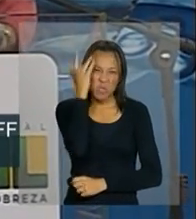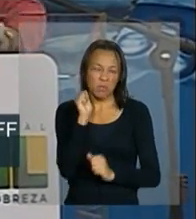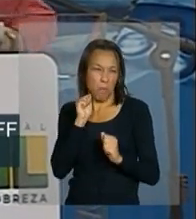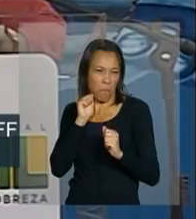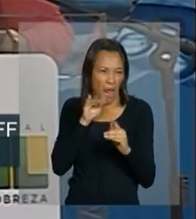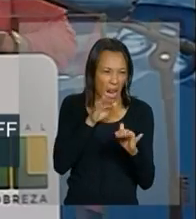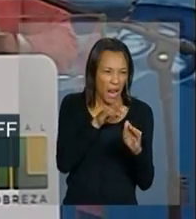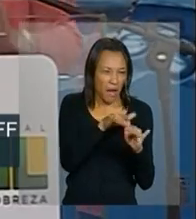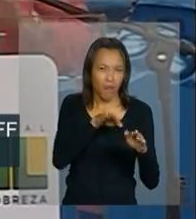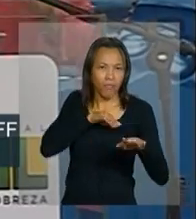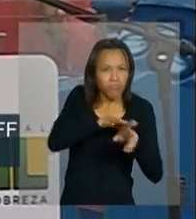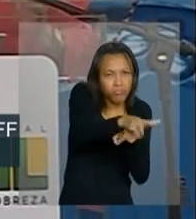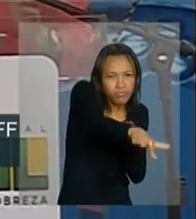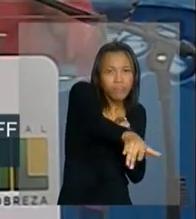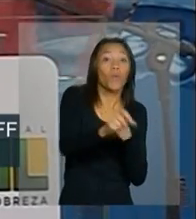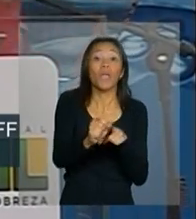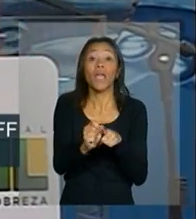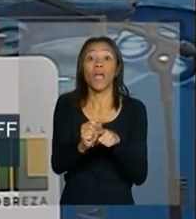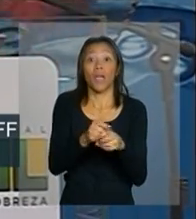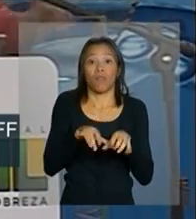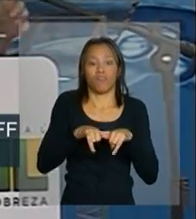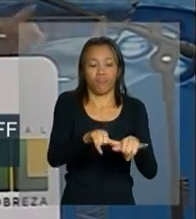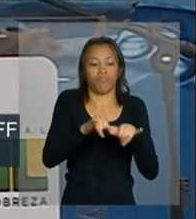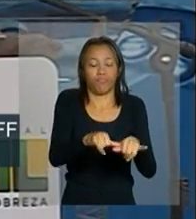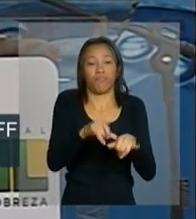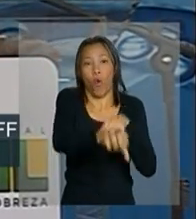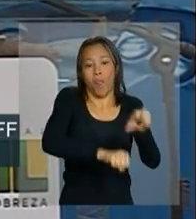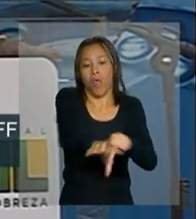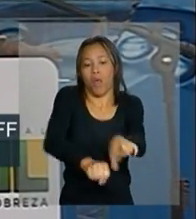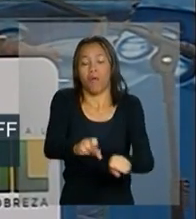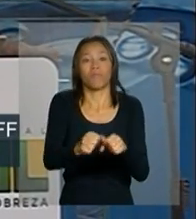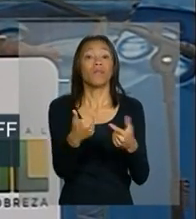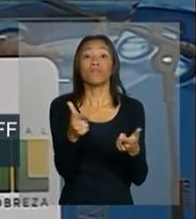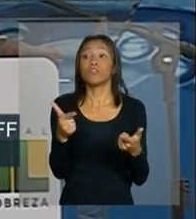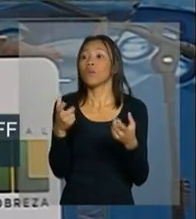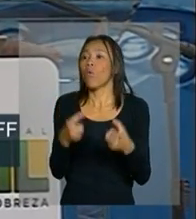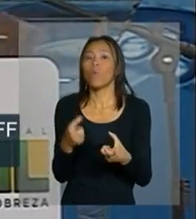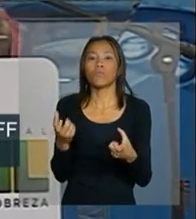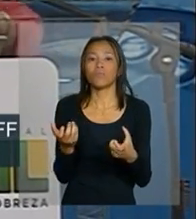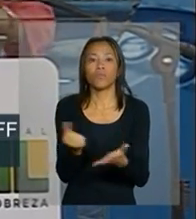invasões de supermercado, porque as pessoas não tinham para onde correr.